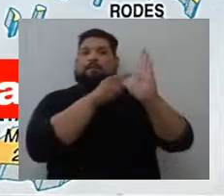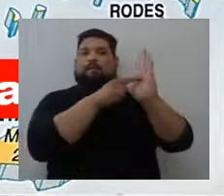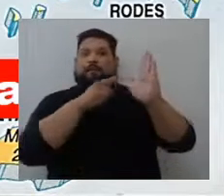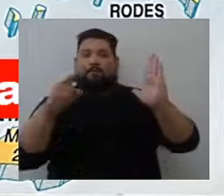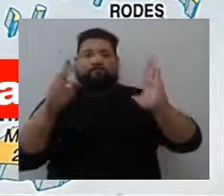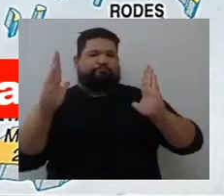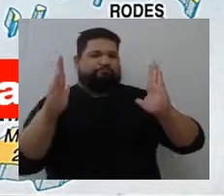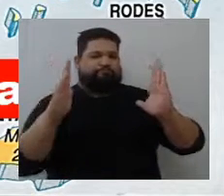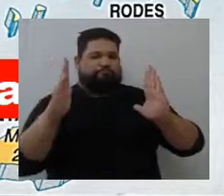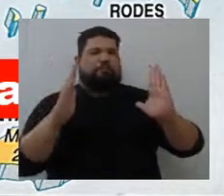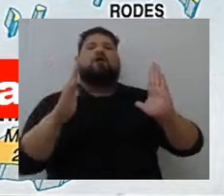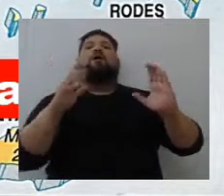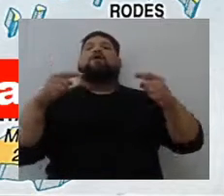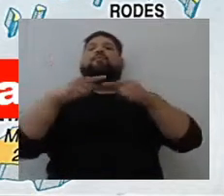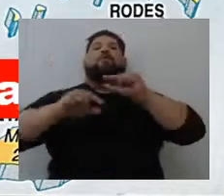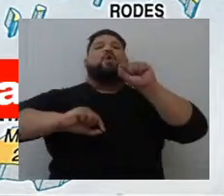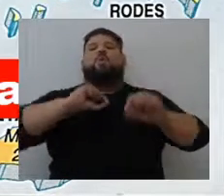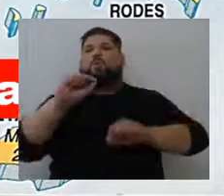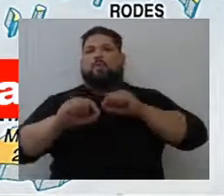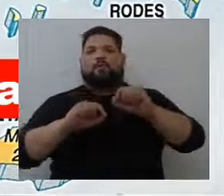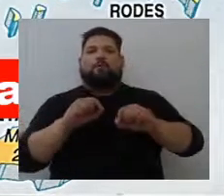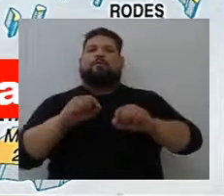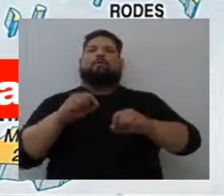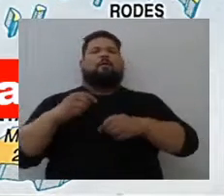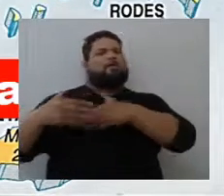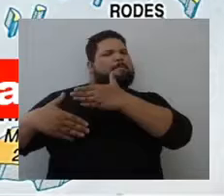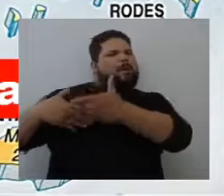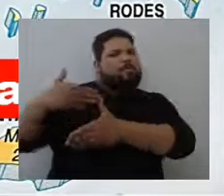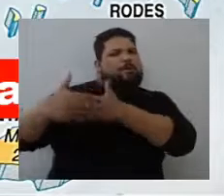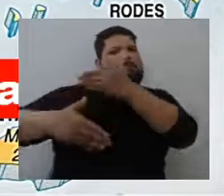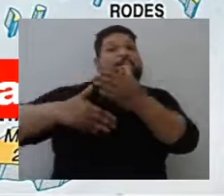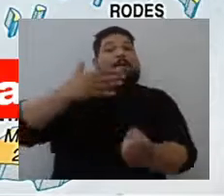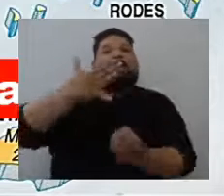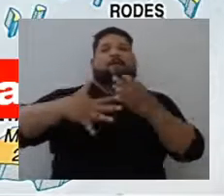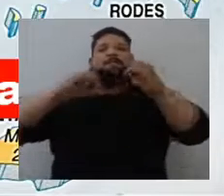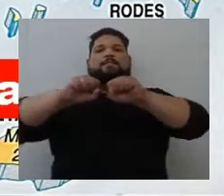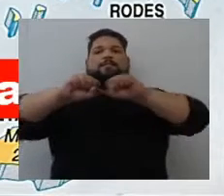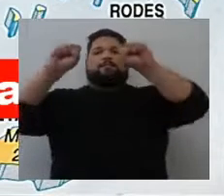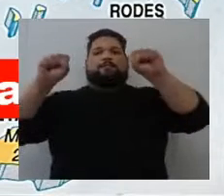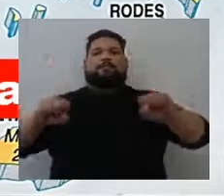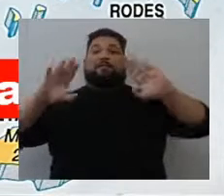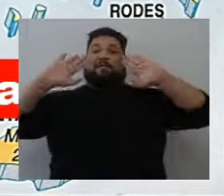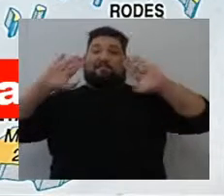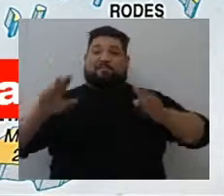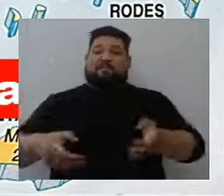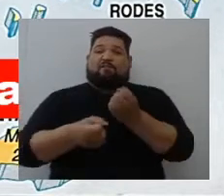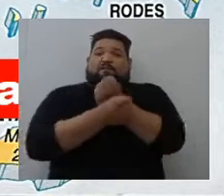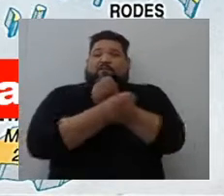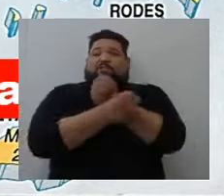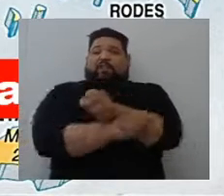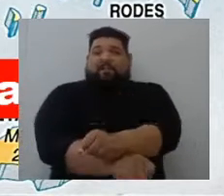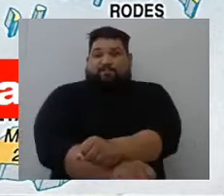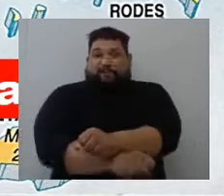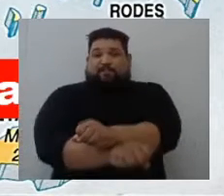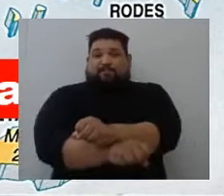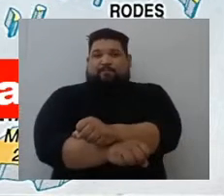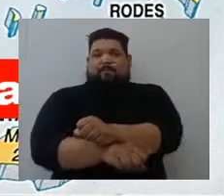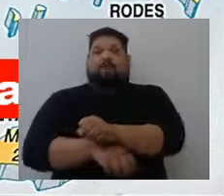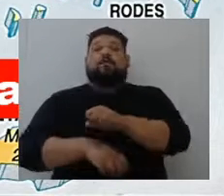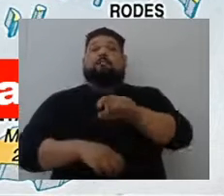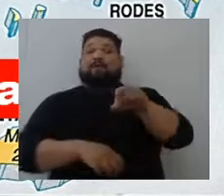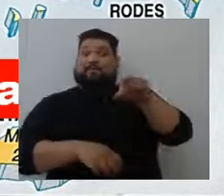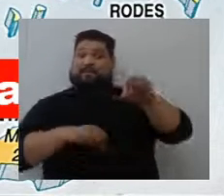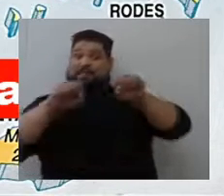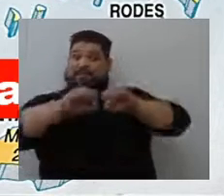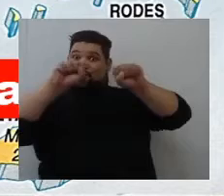se registra o desenvolvimento de um sistema escravista. Lembrando que esse sistema escravista